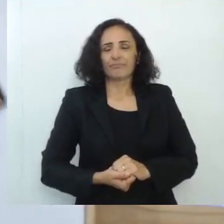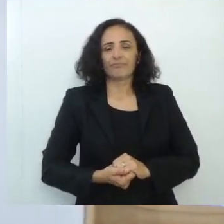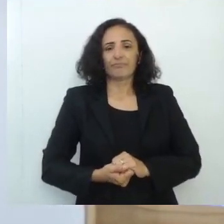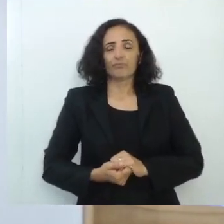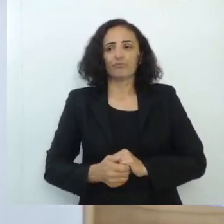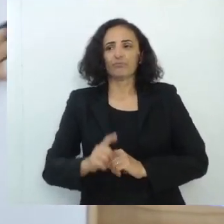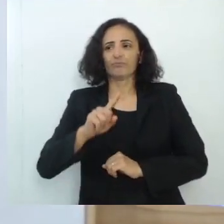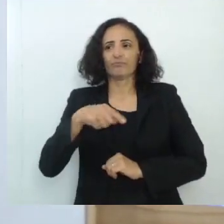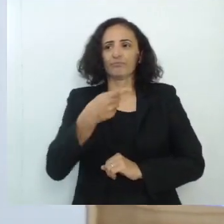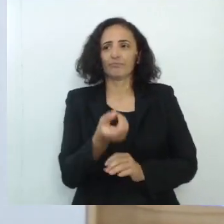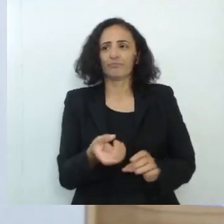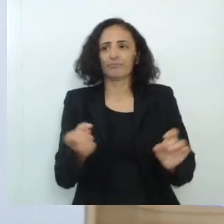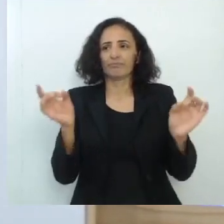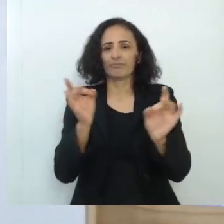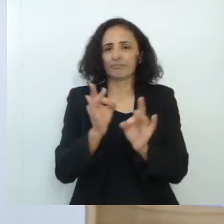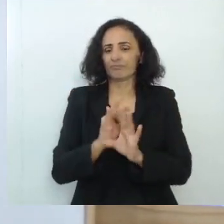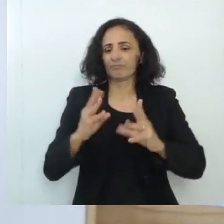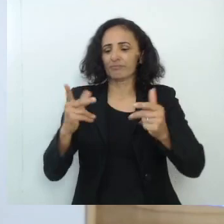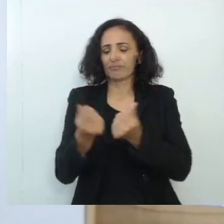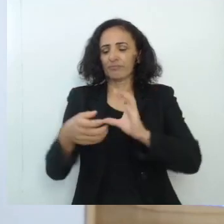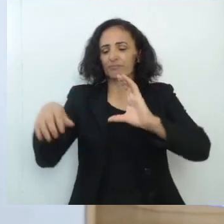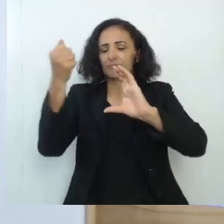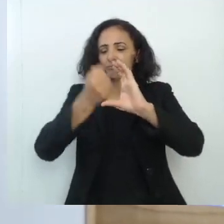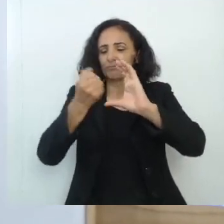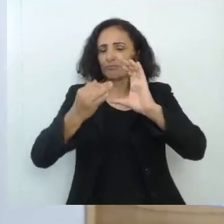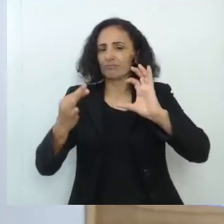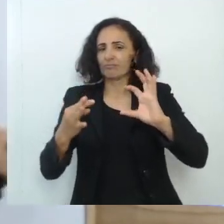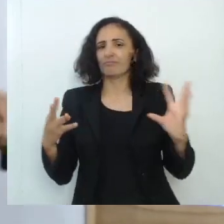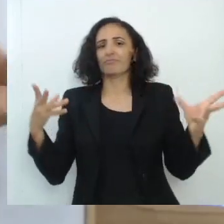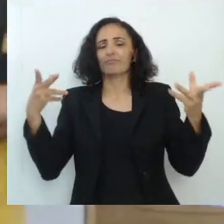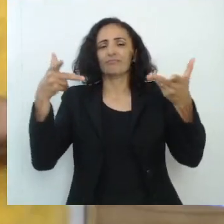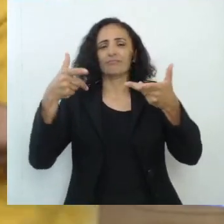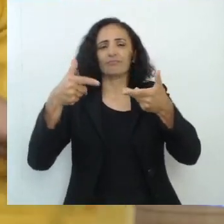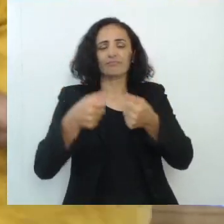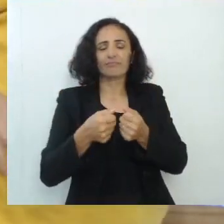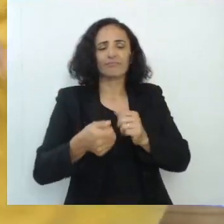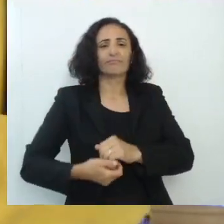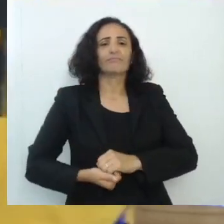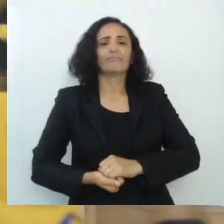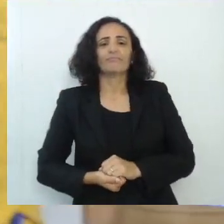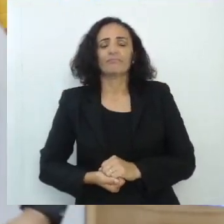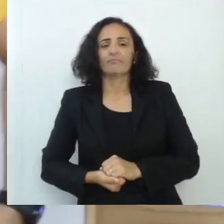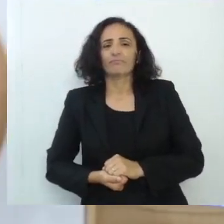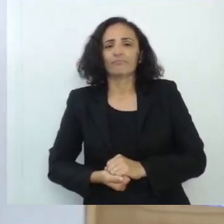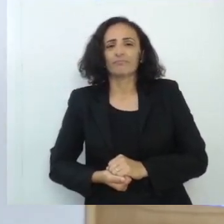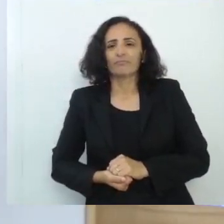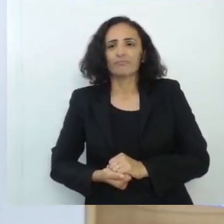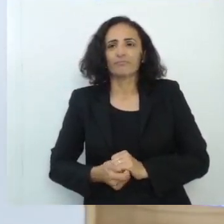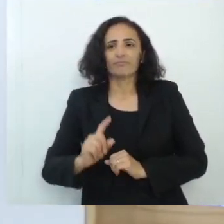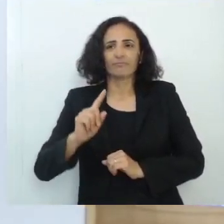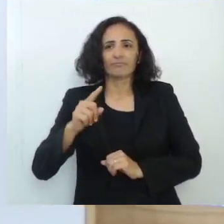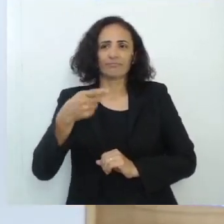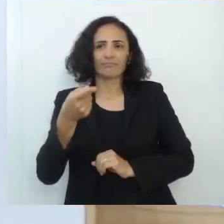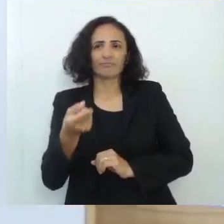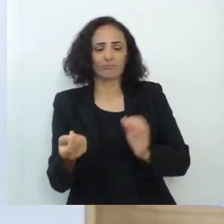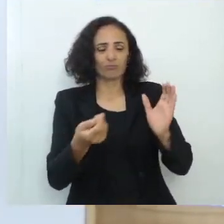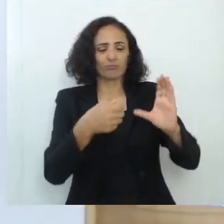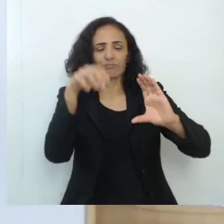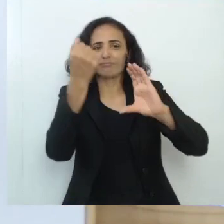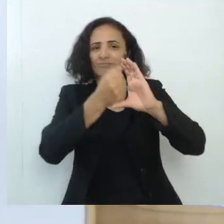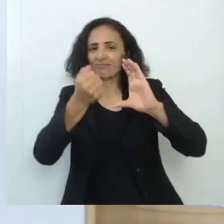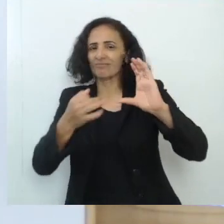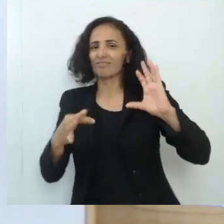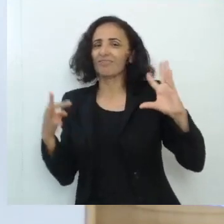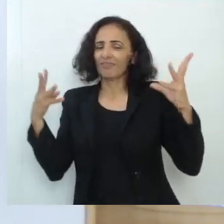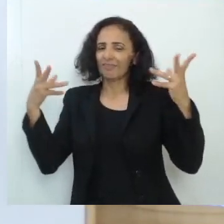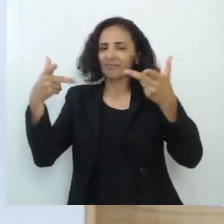todas essas características gerais, a gente vai ter que dar conta do seguinte, preste atenção. Depois que a gente trabalha com essas características gerais,